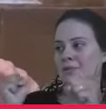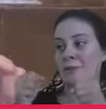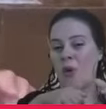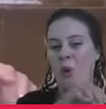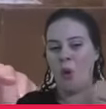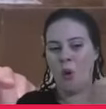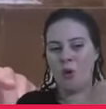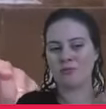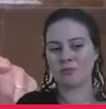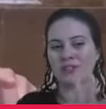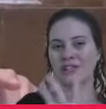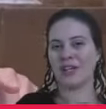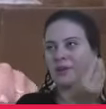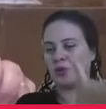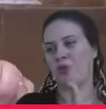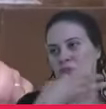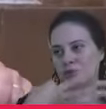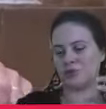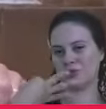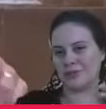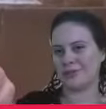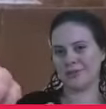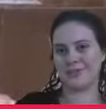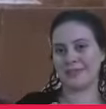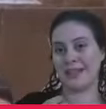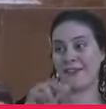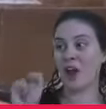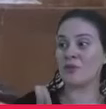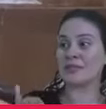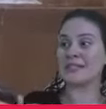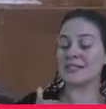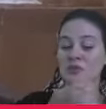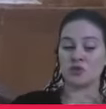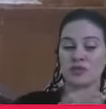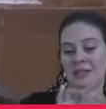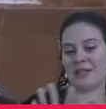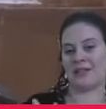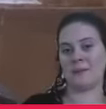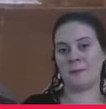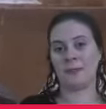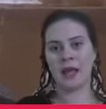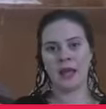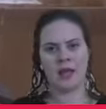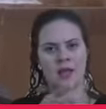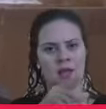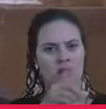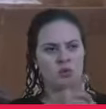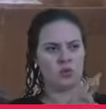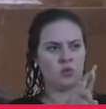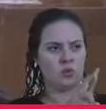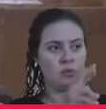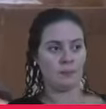perdimento esses ônibus só podem ser empregados com autorização da Justiça nisso o ministro Costa pegou o celular fez alguma ligação acredito para alguém